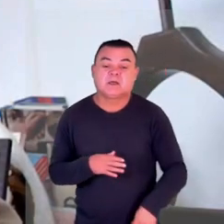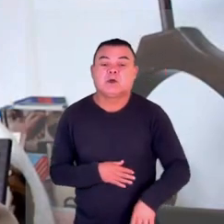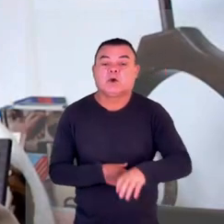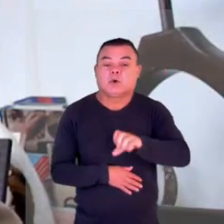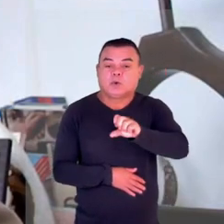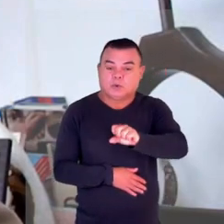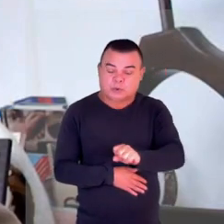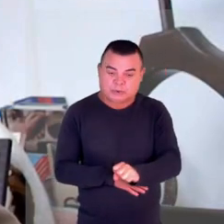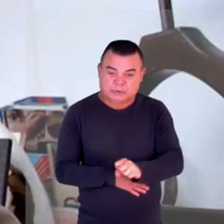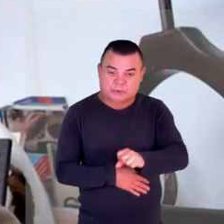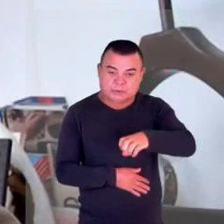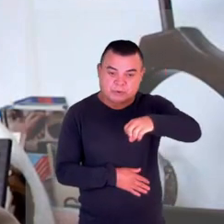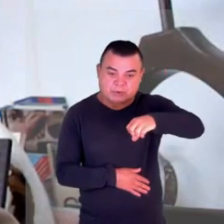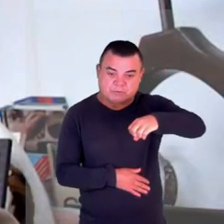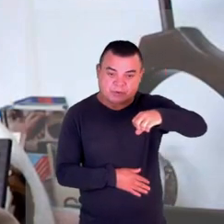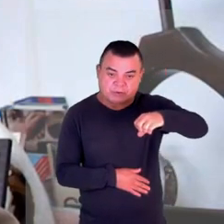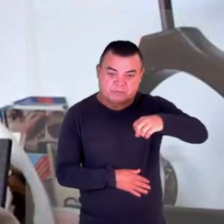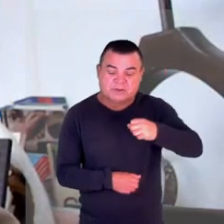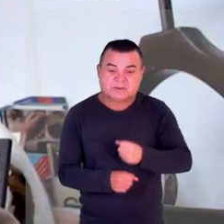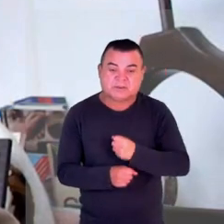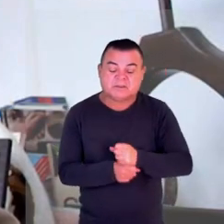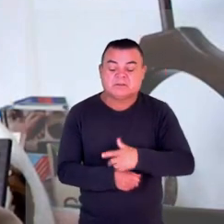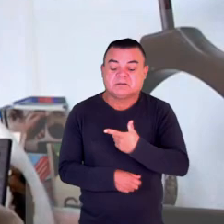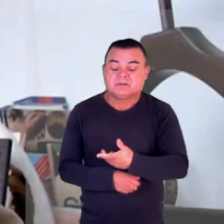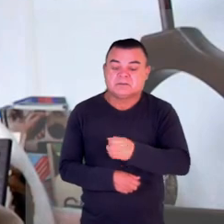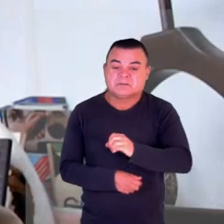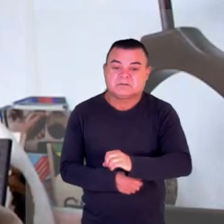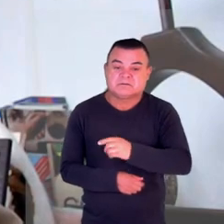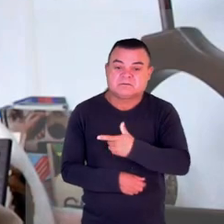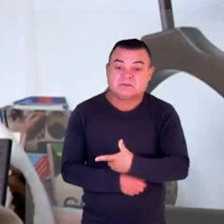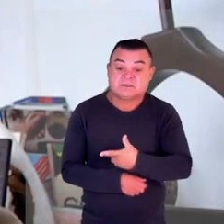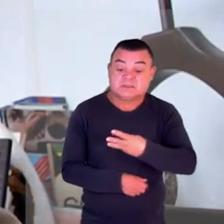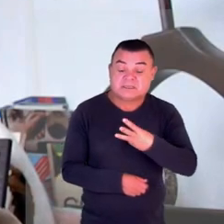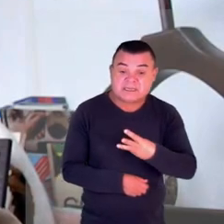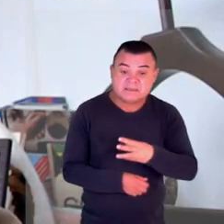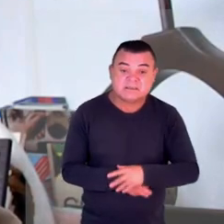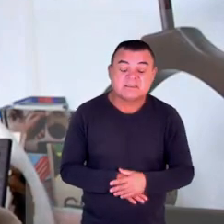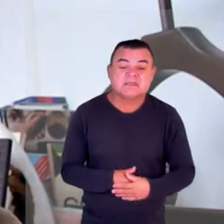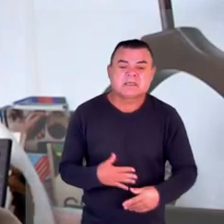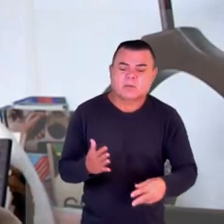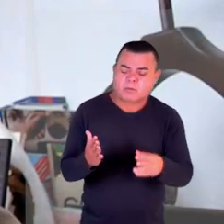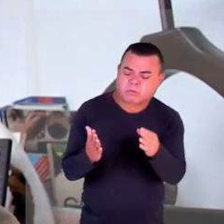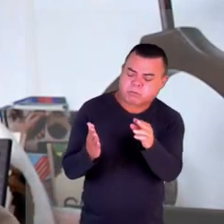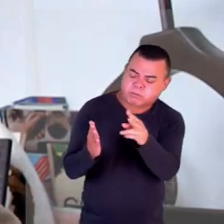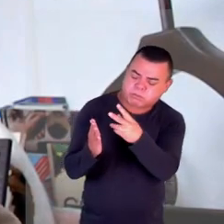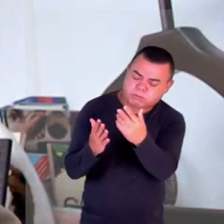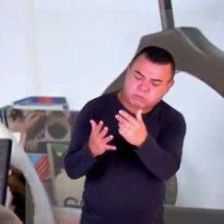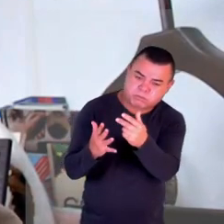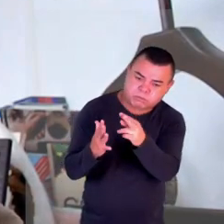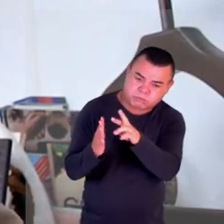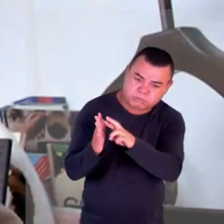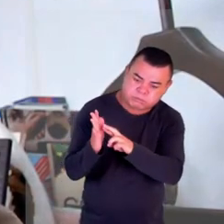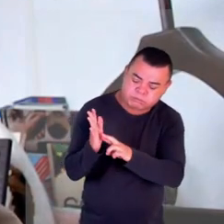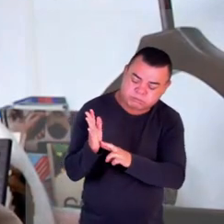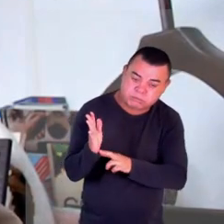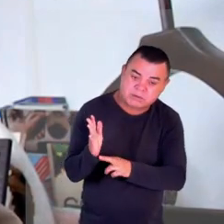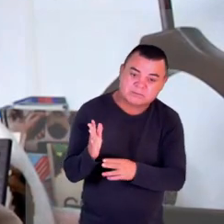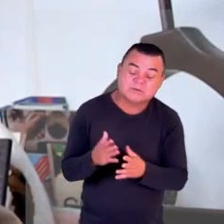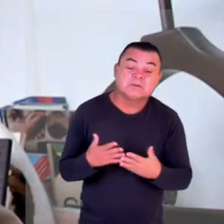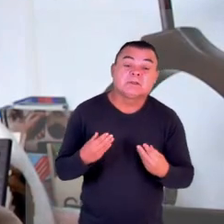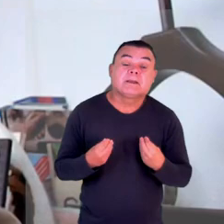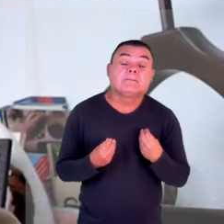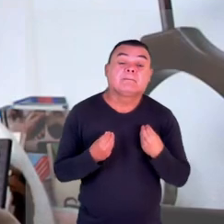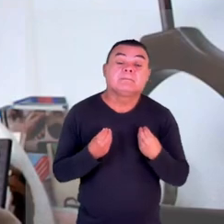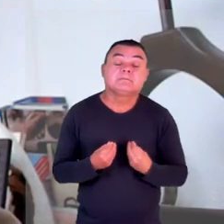899 de 2023 que estabelece como condição para